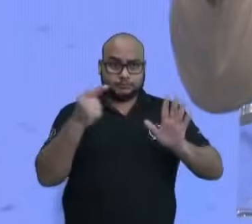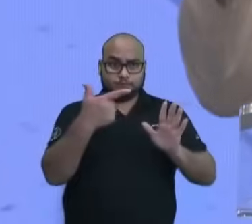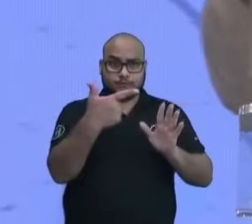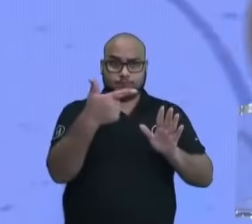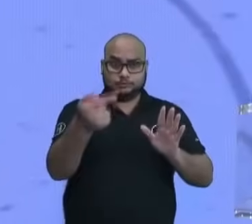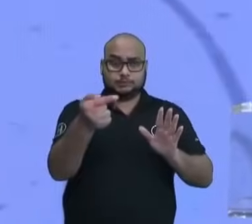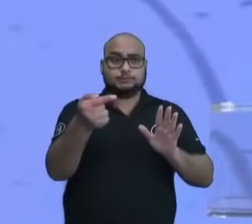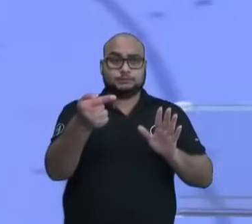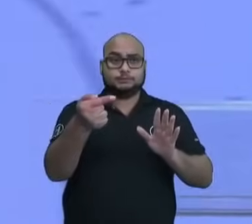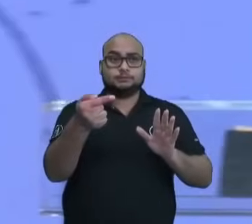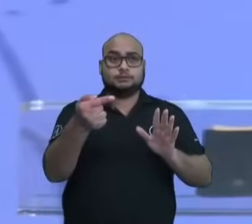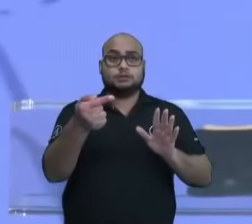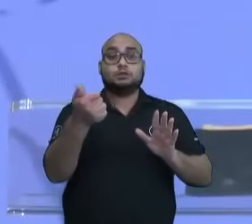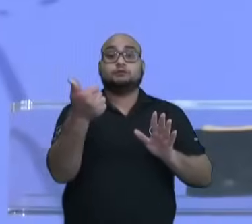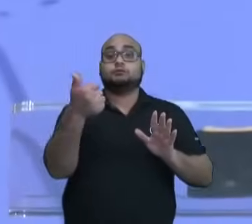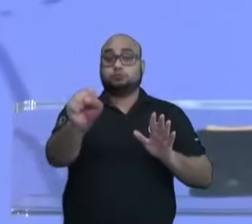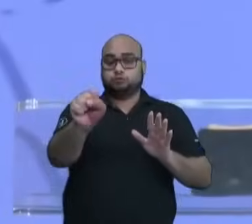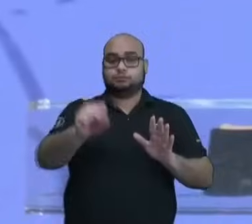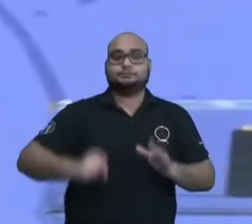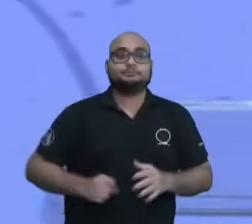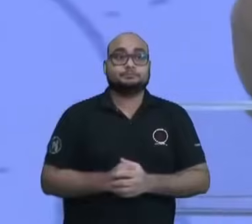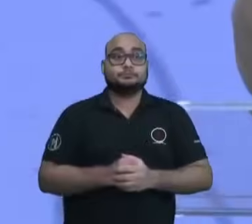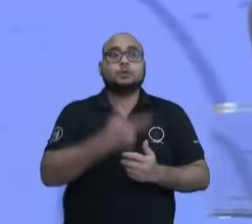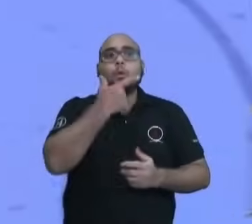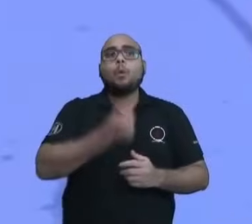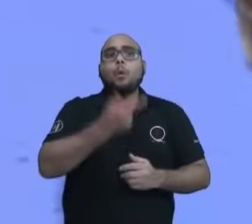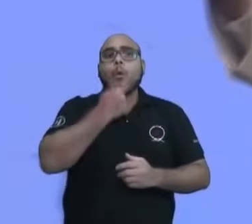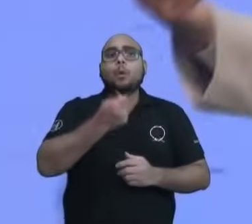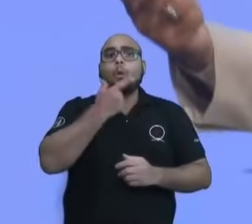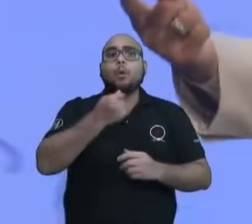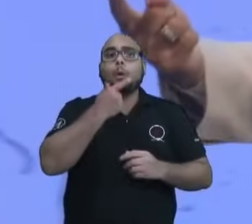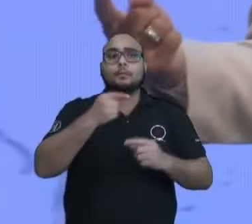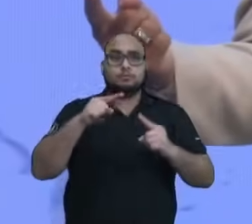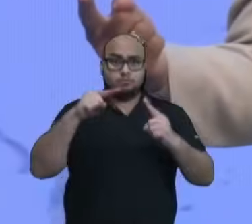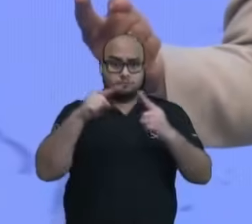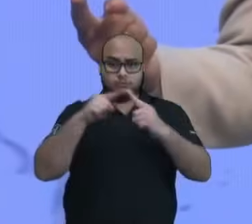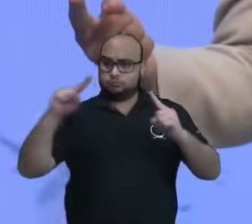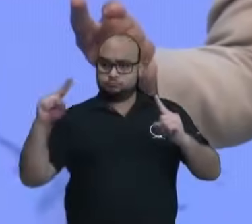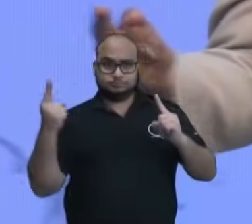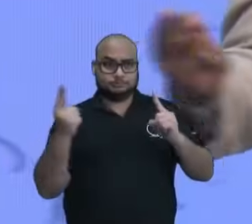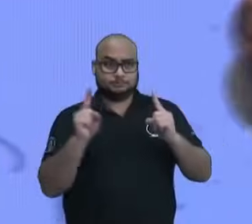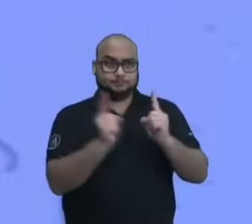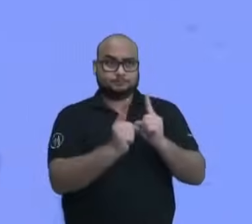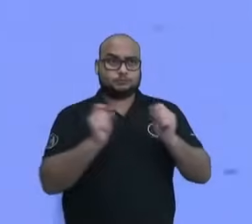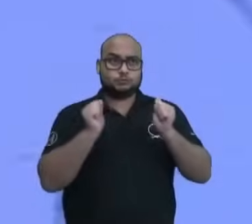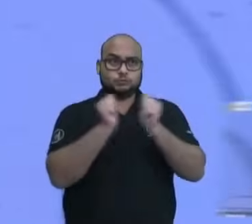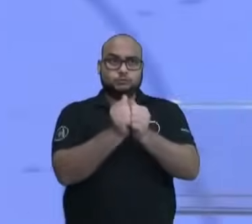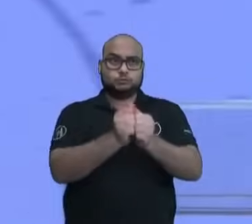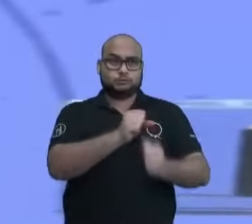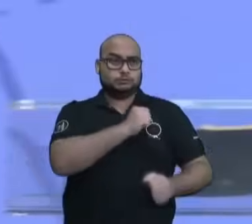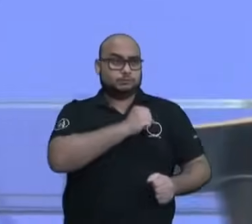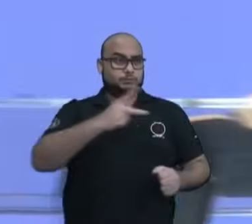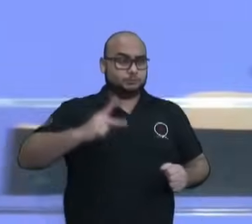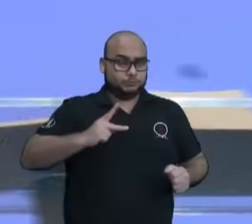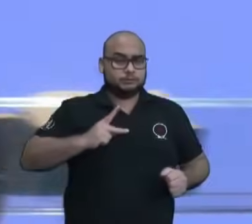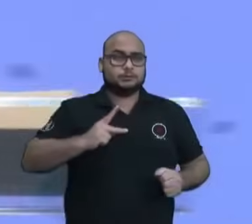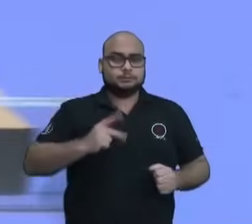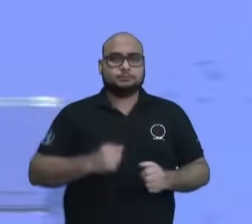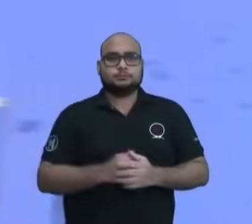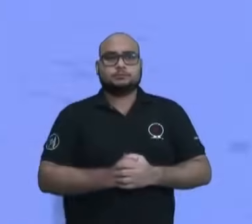Barnabé leva Paulo aos Apóstolos e diz lá que ele andava com eles em Gálatas